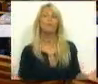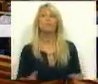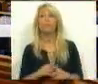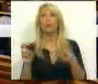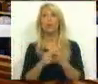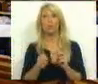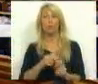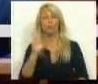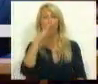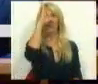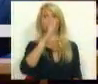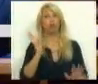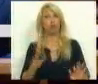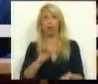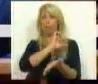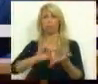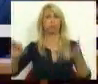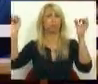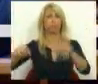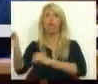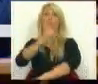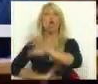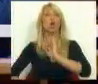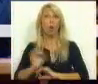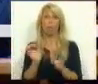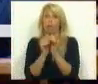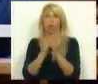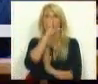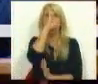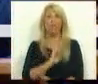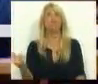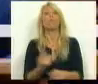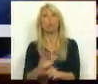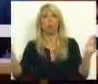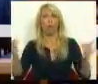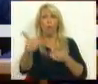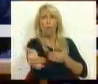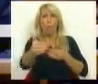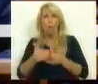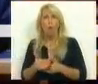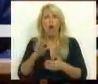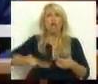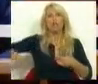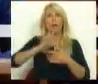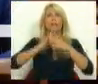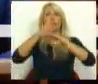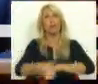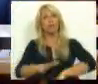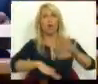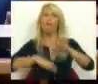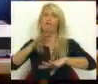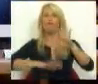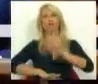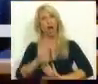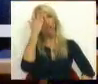já desisteu da Europa e com ele todo o Governo. ao reduzir o seu espaço de intervenção às vénias a Berlim. O